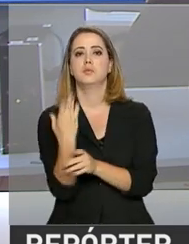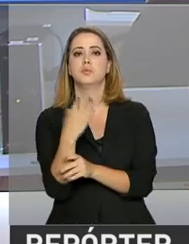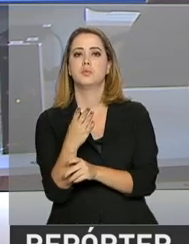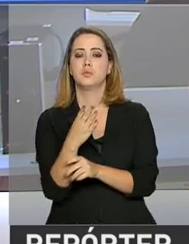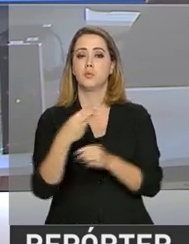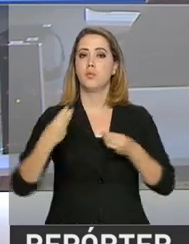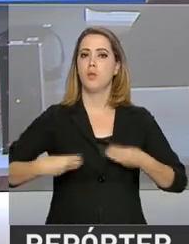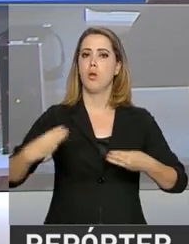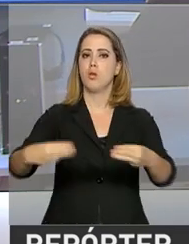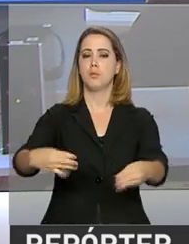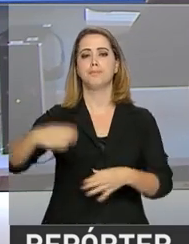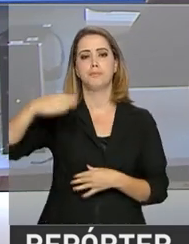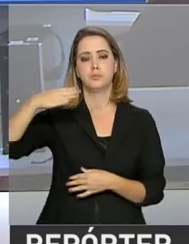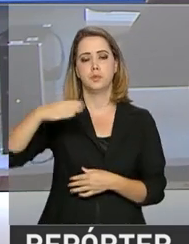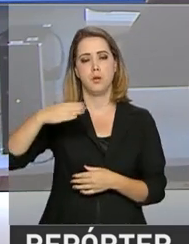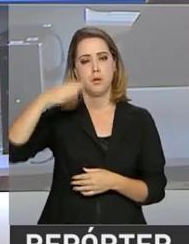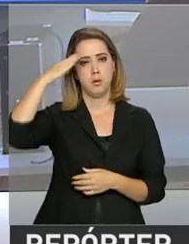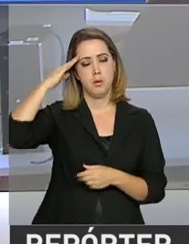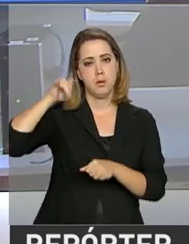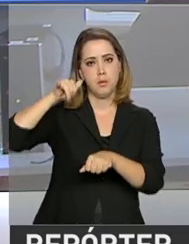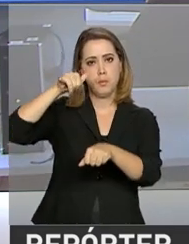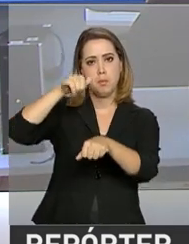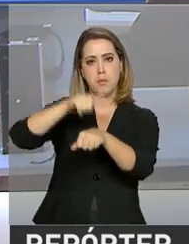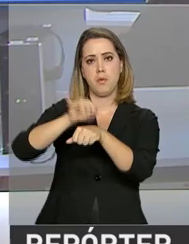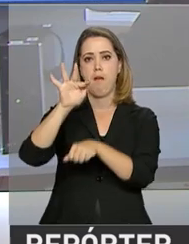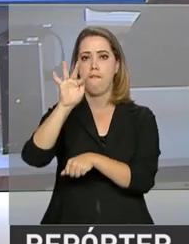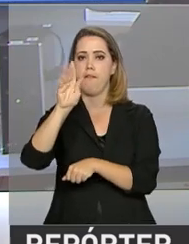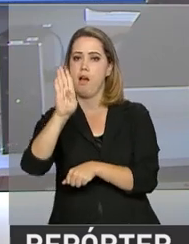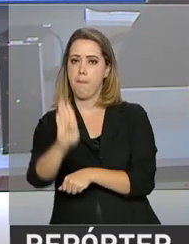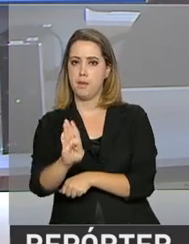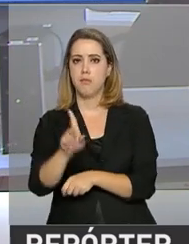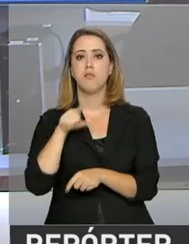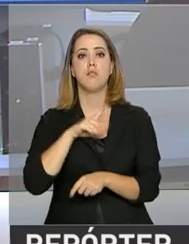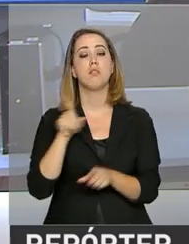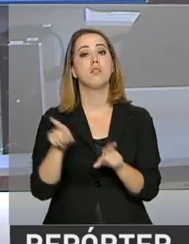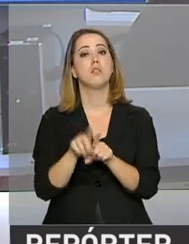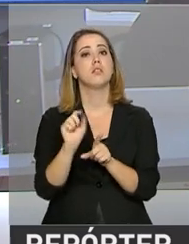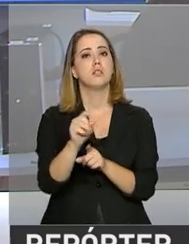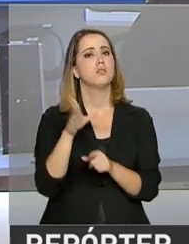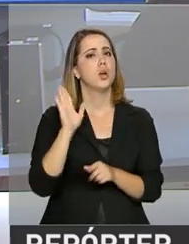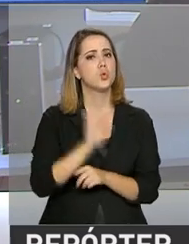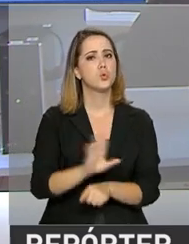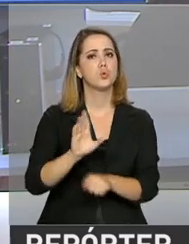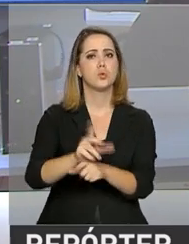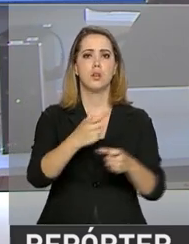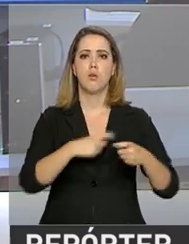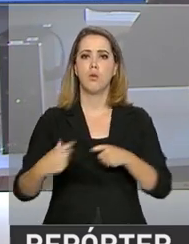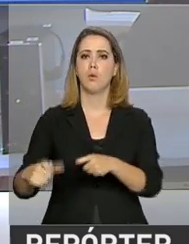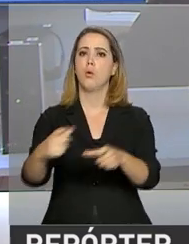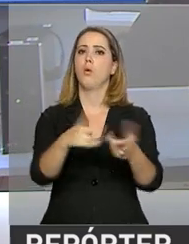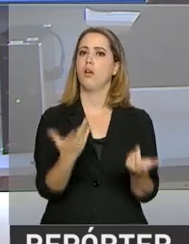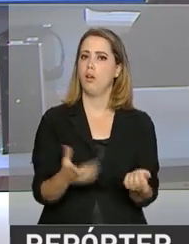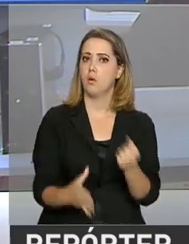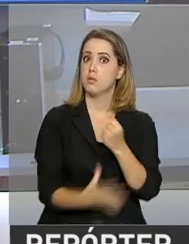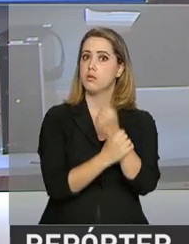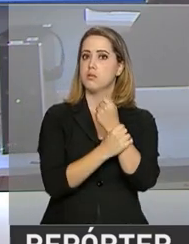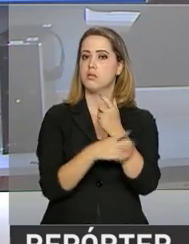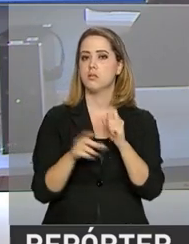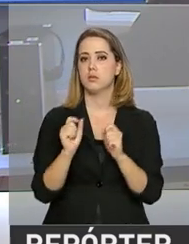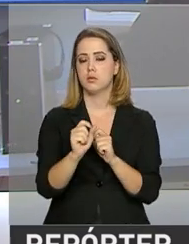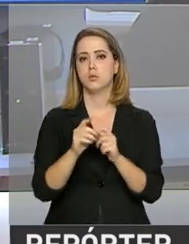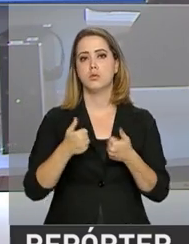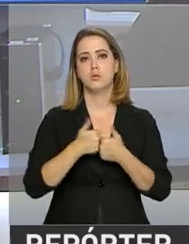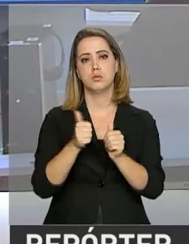do Ministério da Aeronáutica a Fabi tem a responsabilidade de atuar em áreas vitais para o país como segurança transporte de